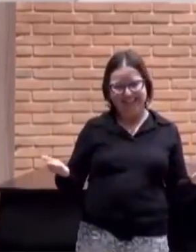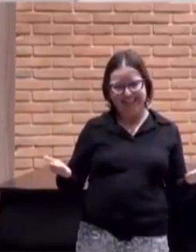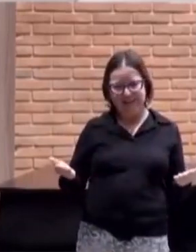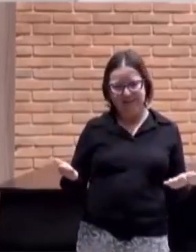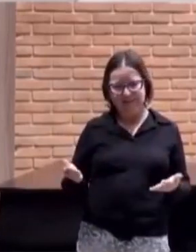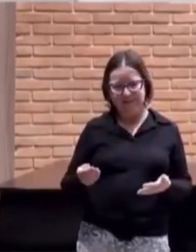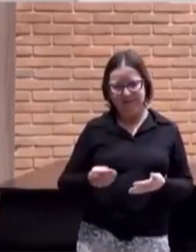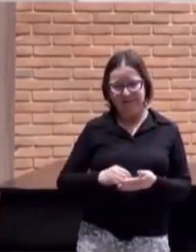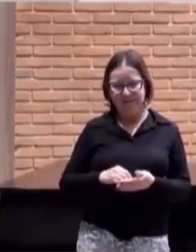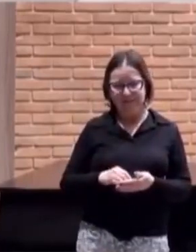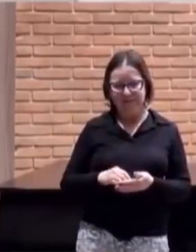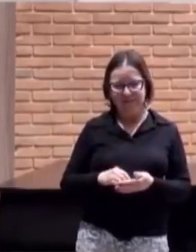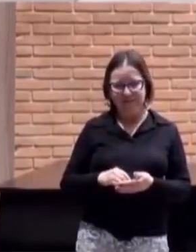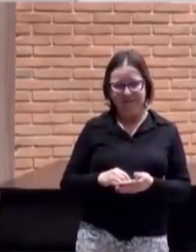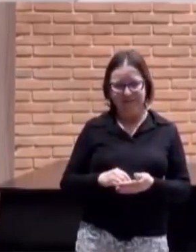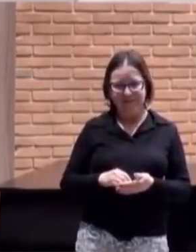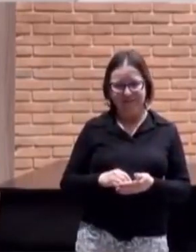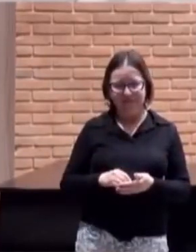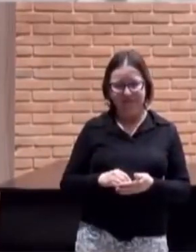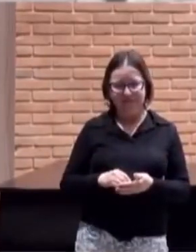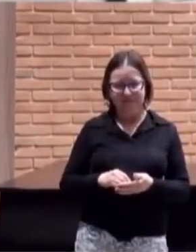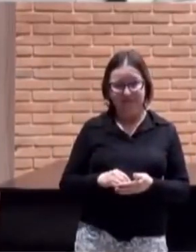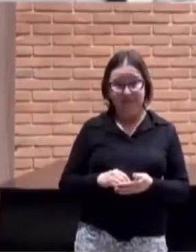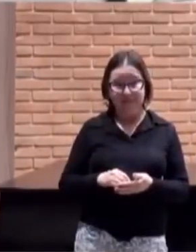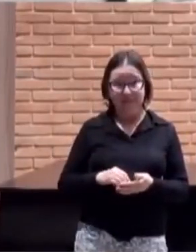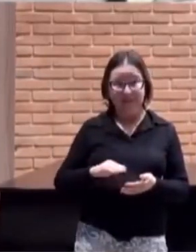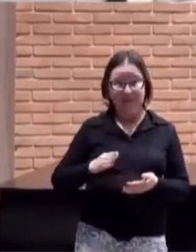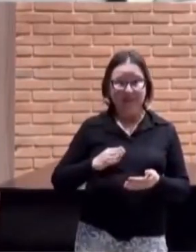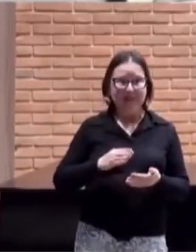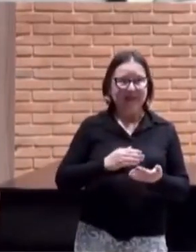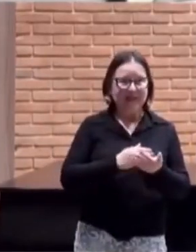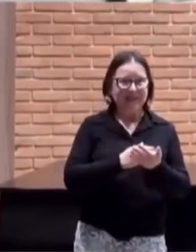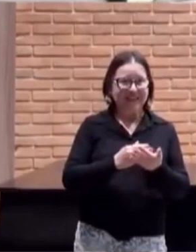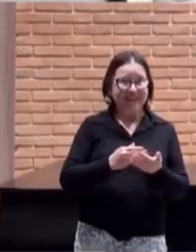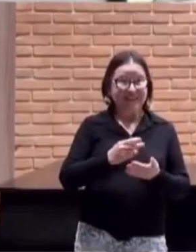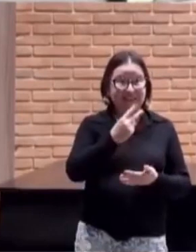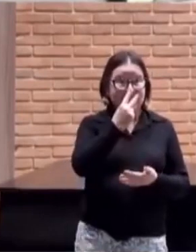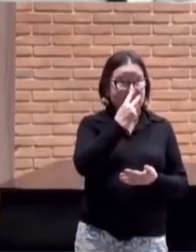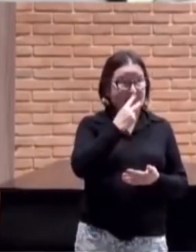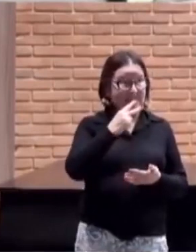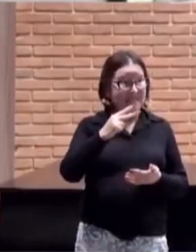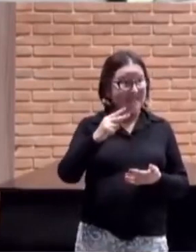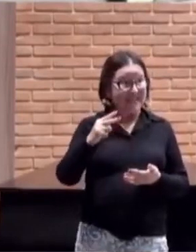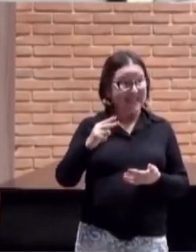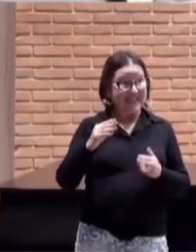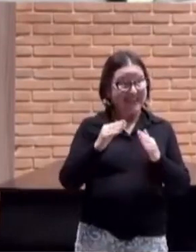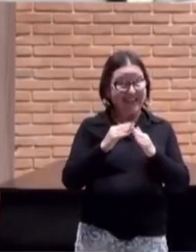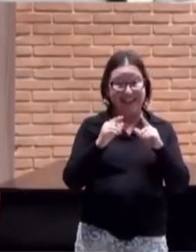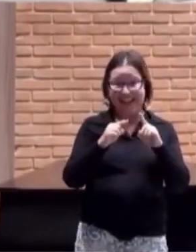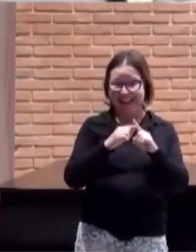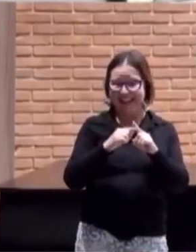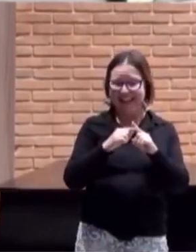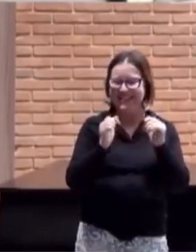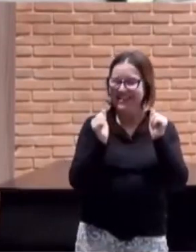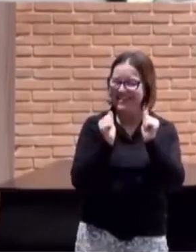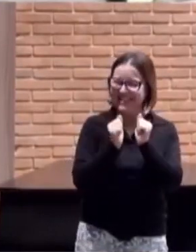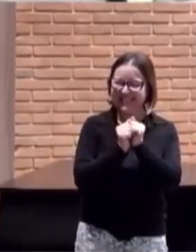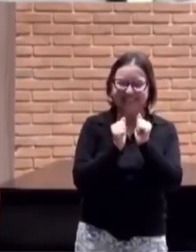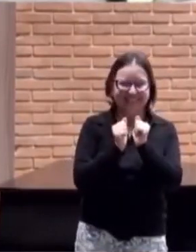Quando a gente começa a ver a igreja se reunindo, fica